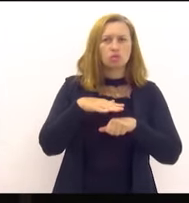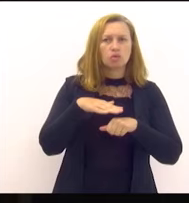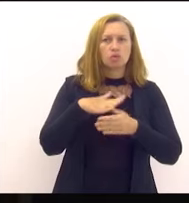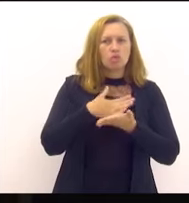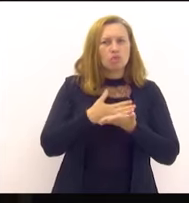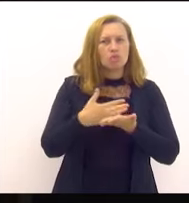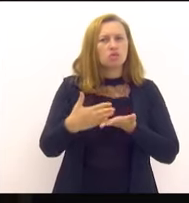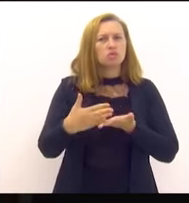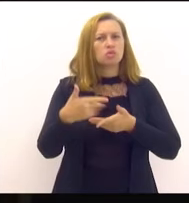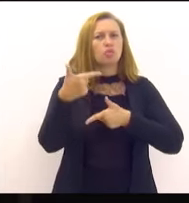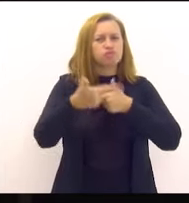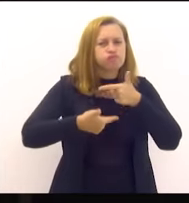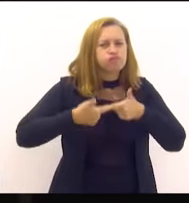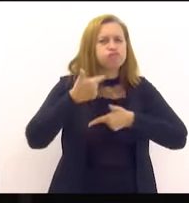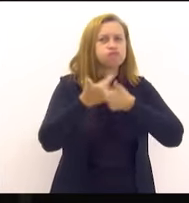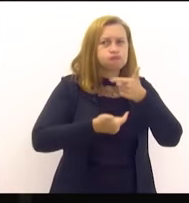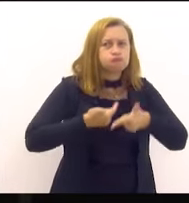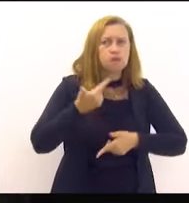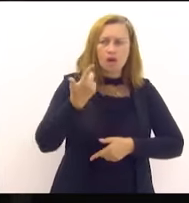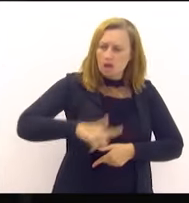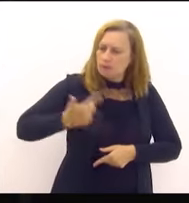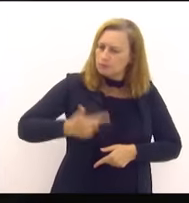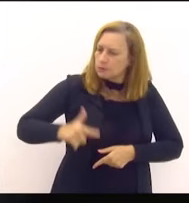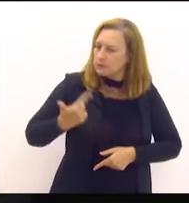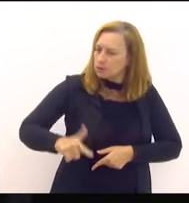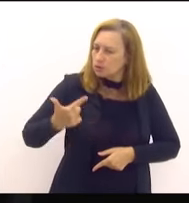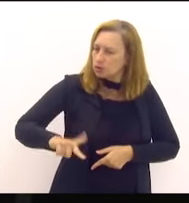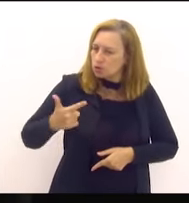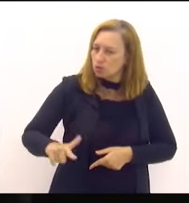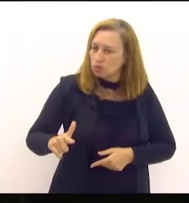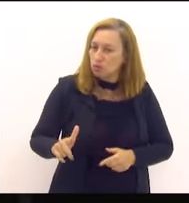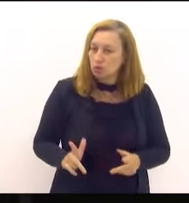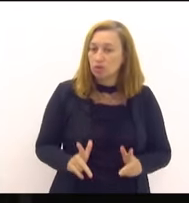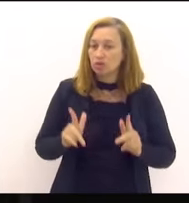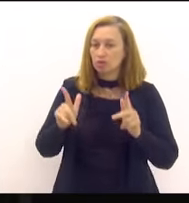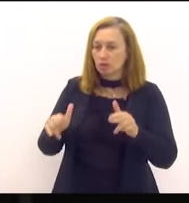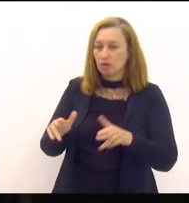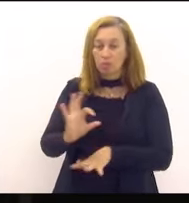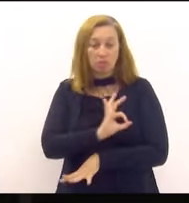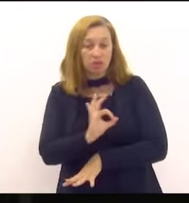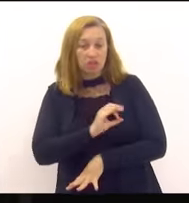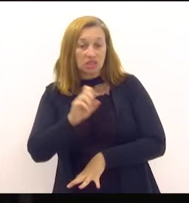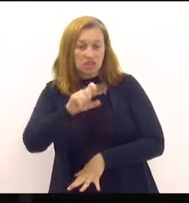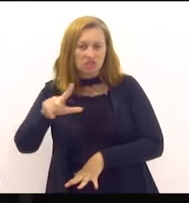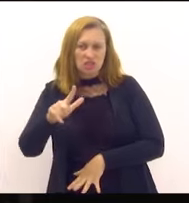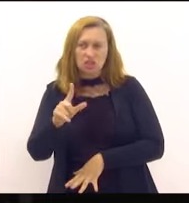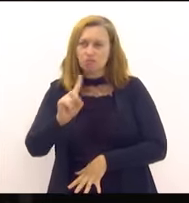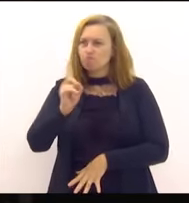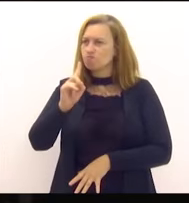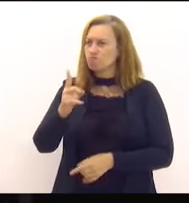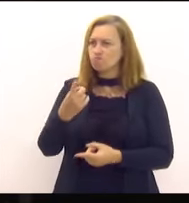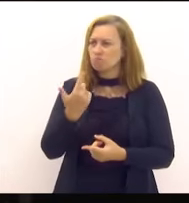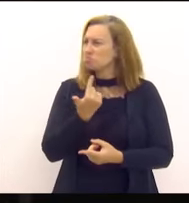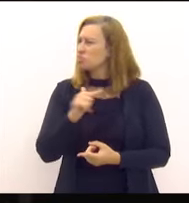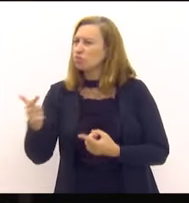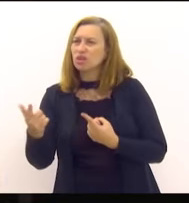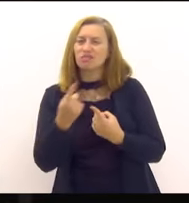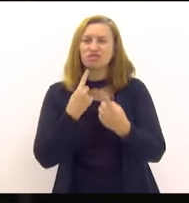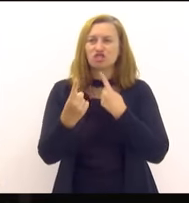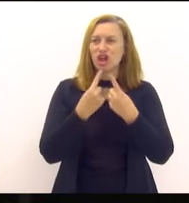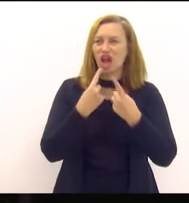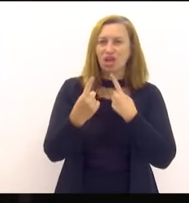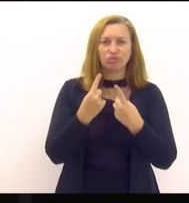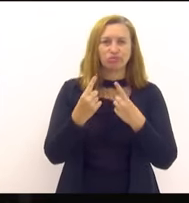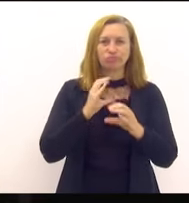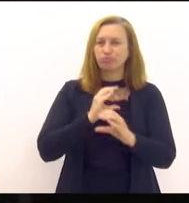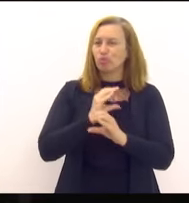que repetiu-se por conta da inércia da Polícia Civil, no sentido de não dialogar mais uma vez